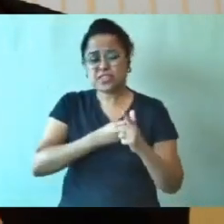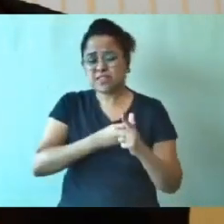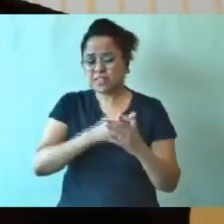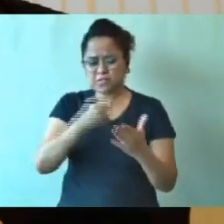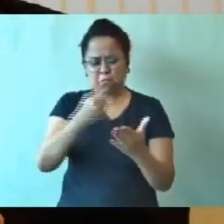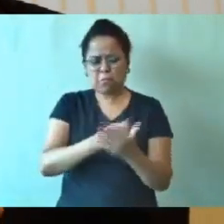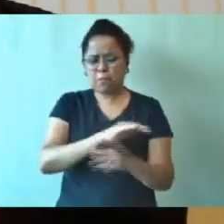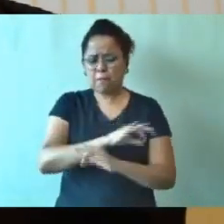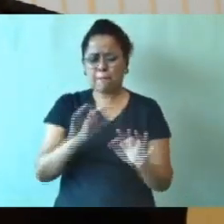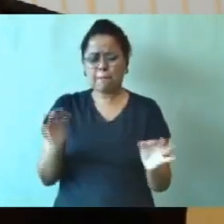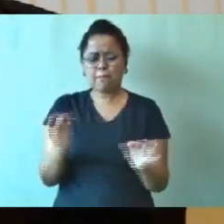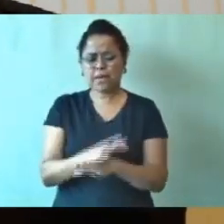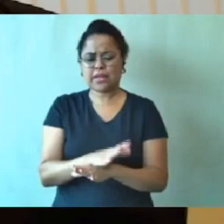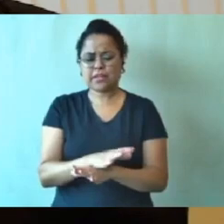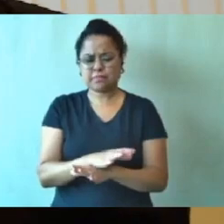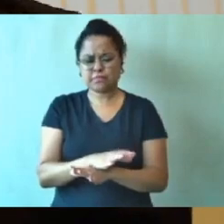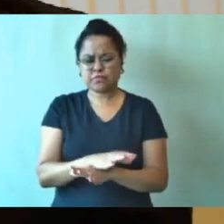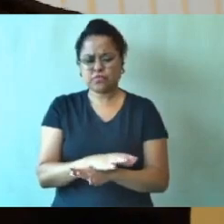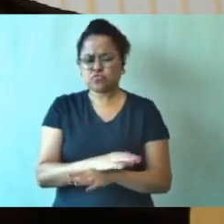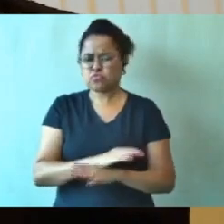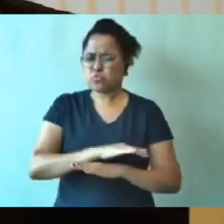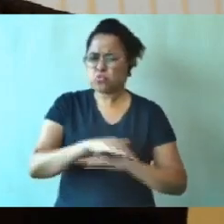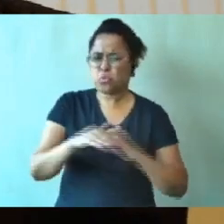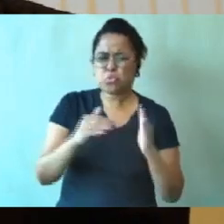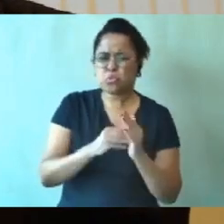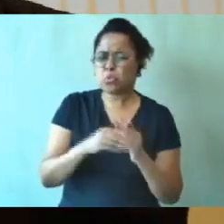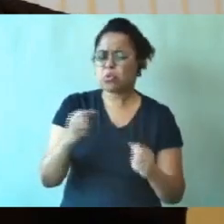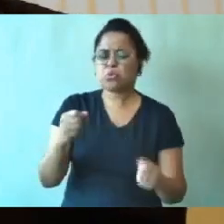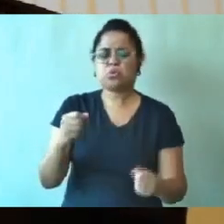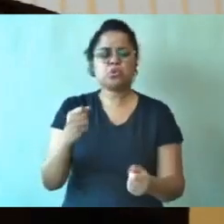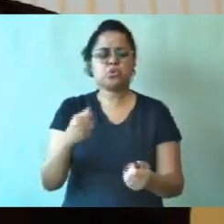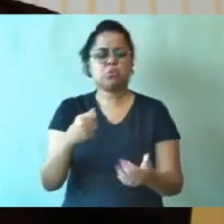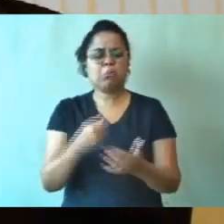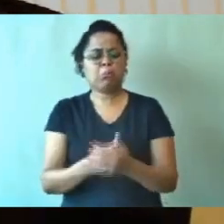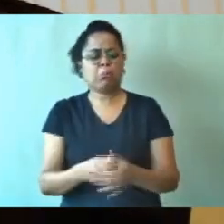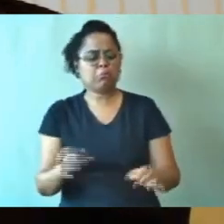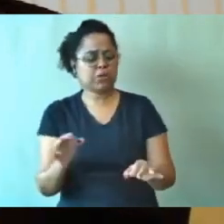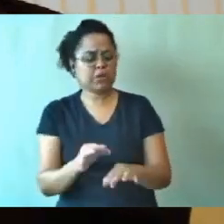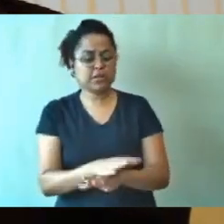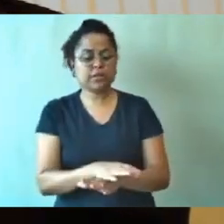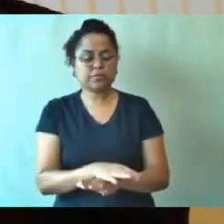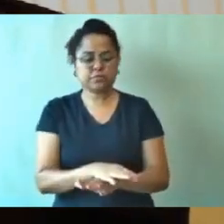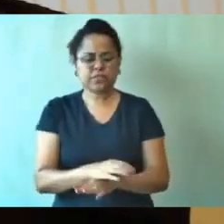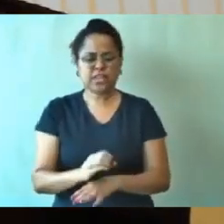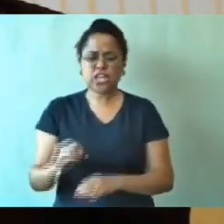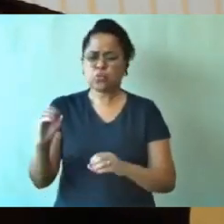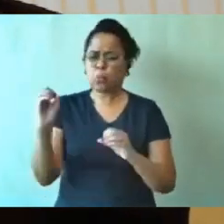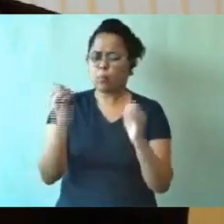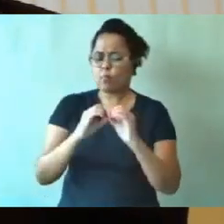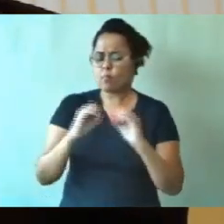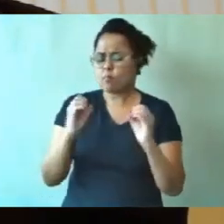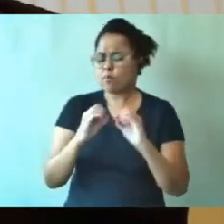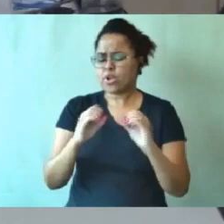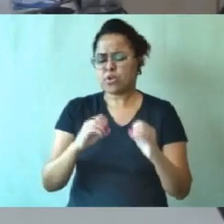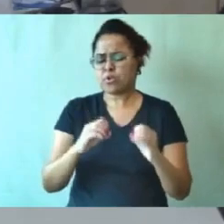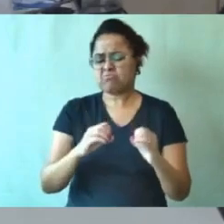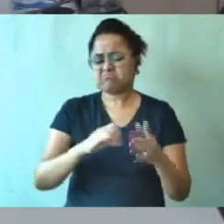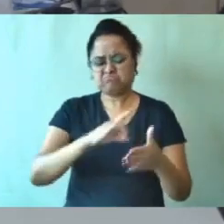ele realmente me entregou tudo que estava. Então, zerou minha conta com ele. Tá certo?